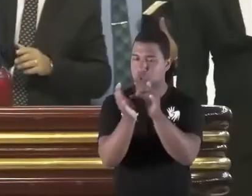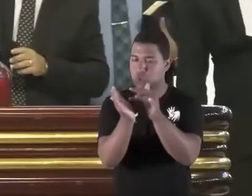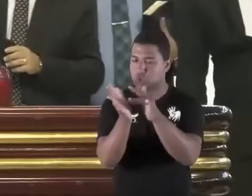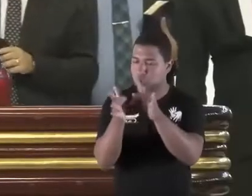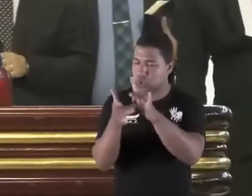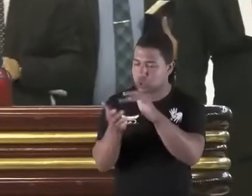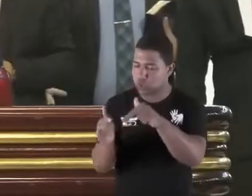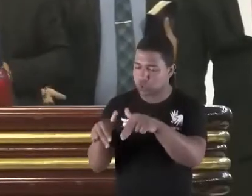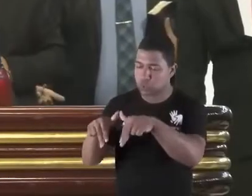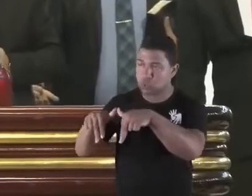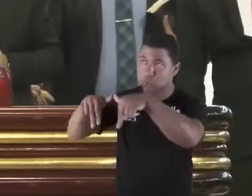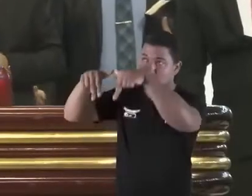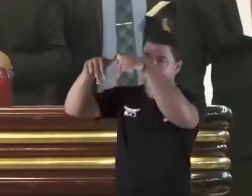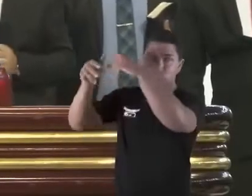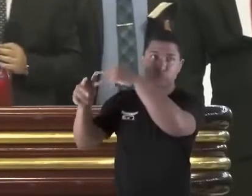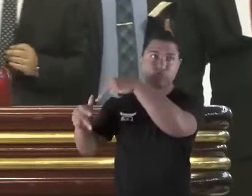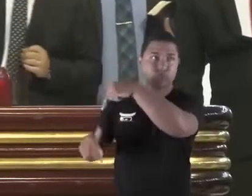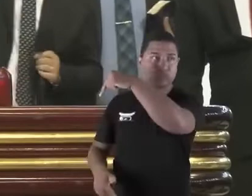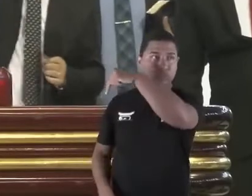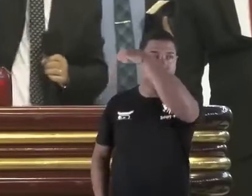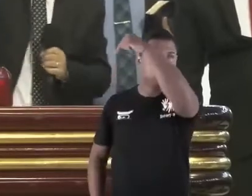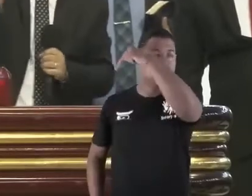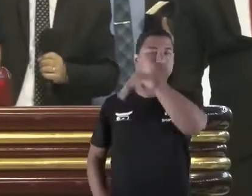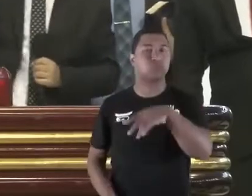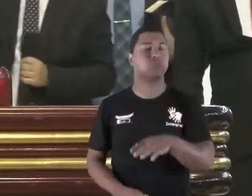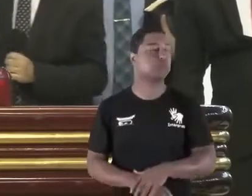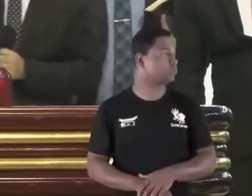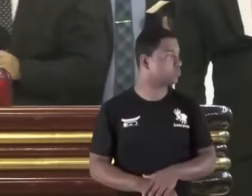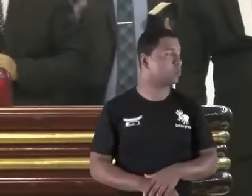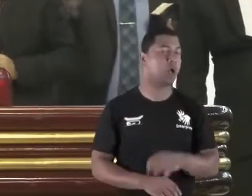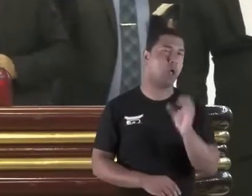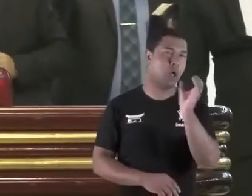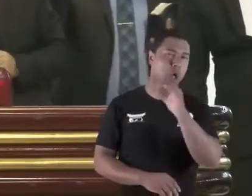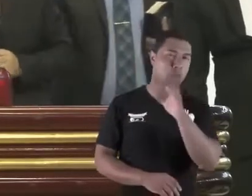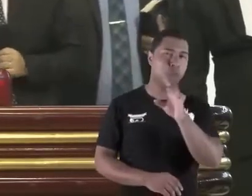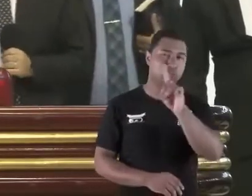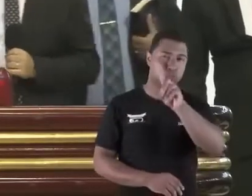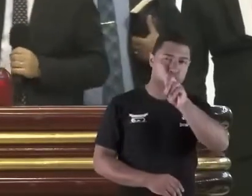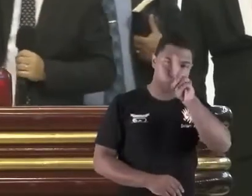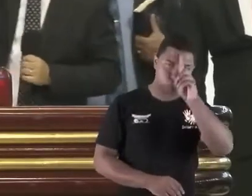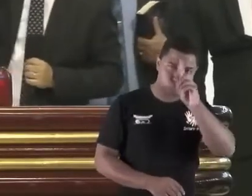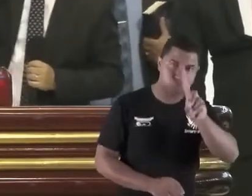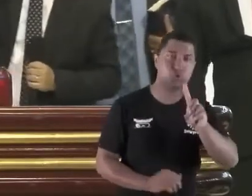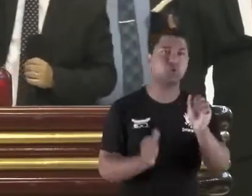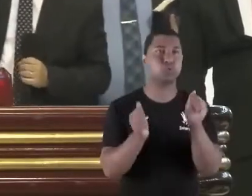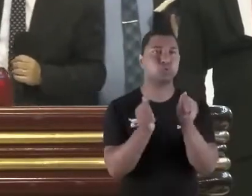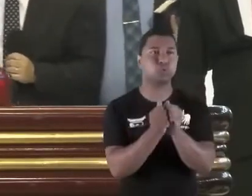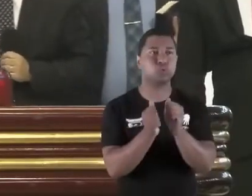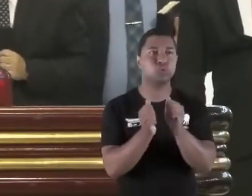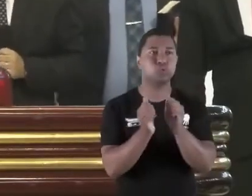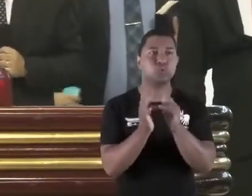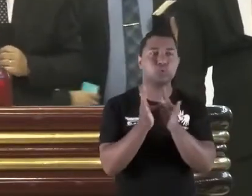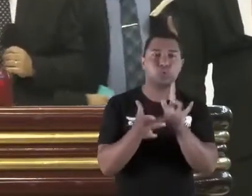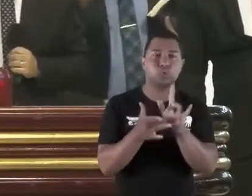E em breve estaremos com o Senhor, pode ter certeza disto. Porque isto aqui que está acontecendo é o